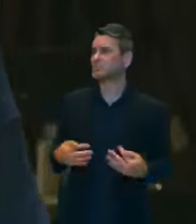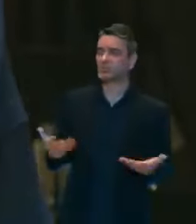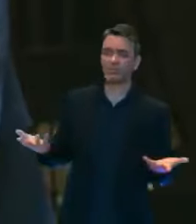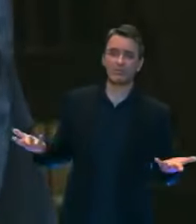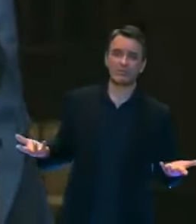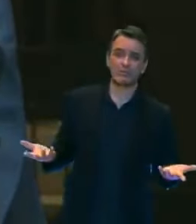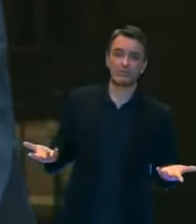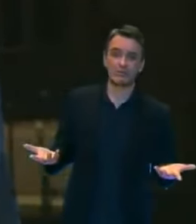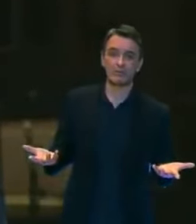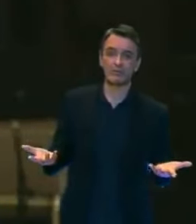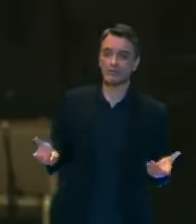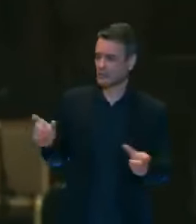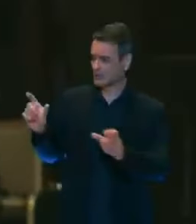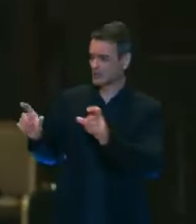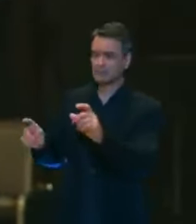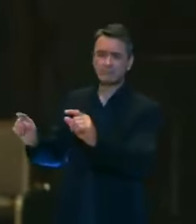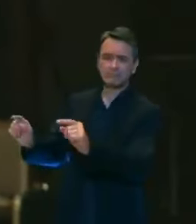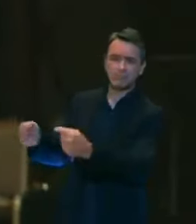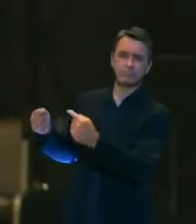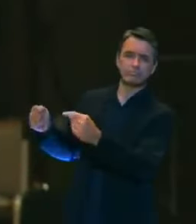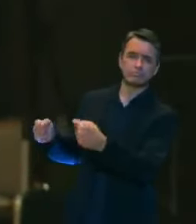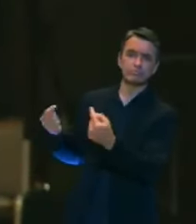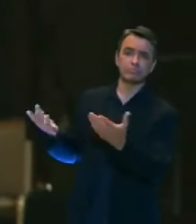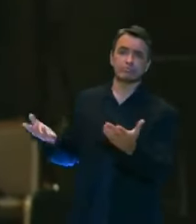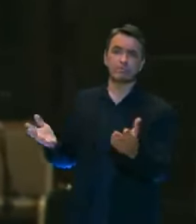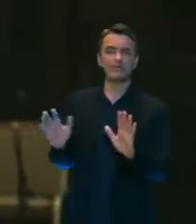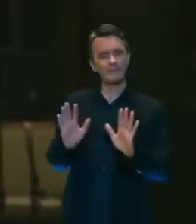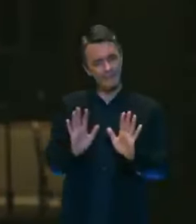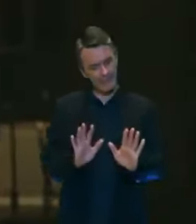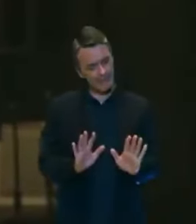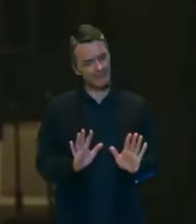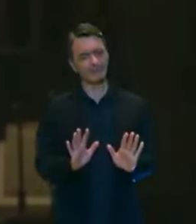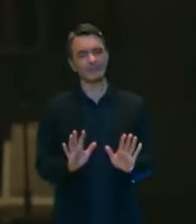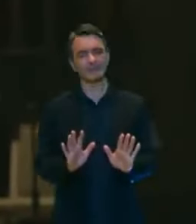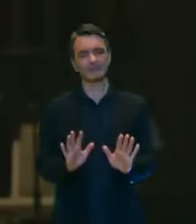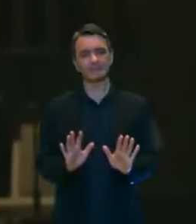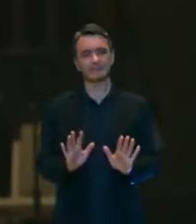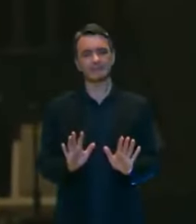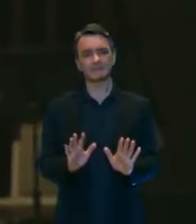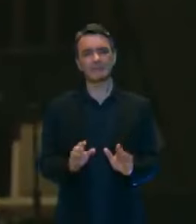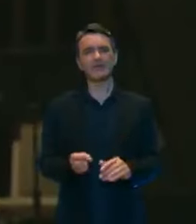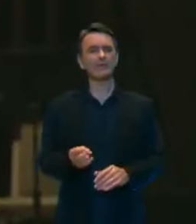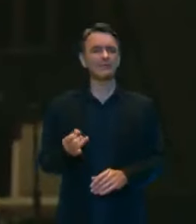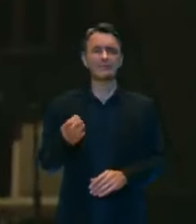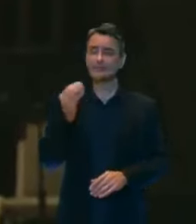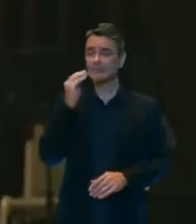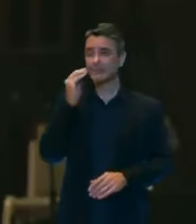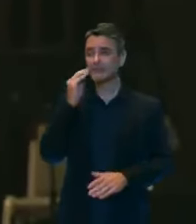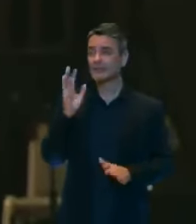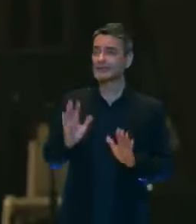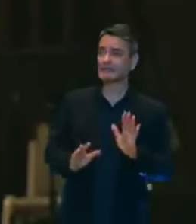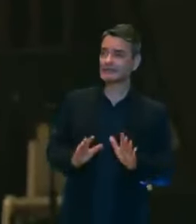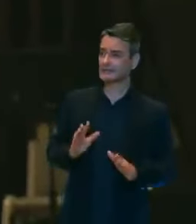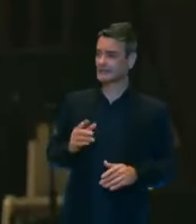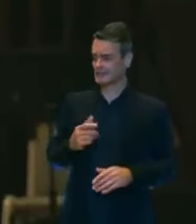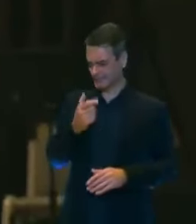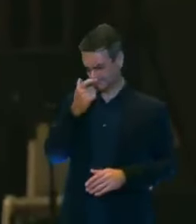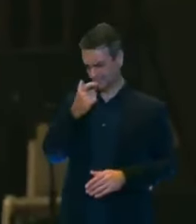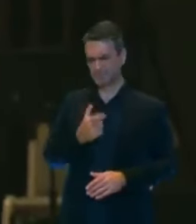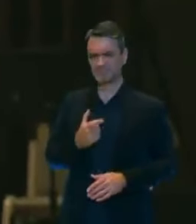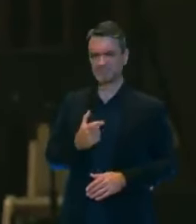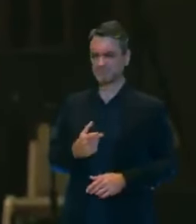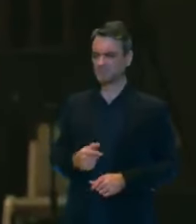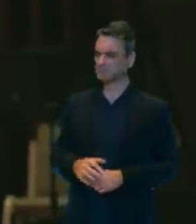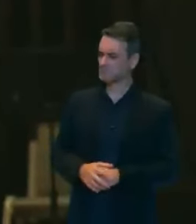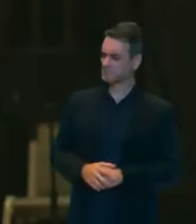Calma. Quantas vezes eu tentei julgar as minhas causas na força do meu